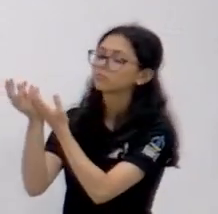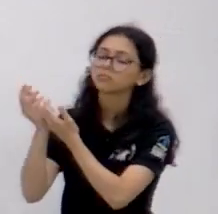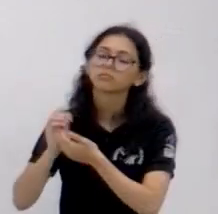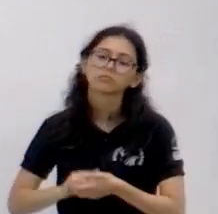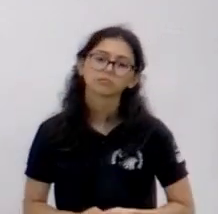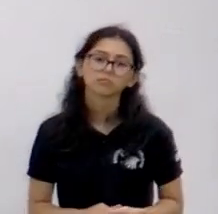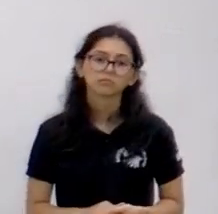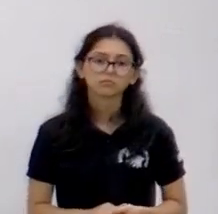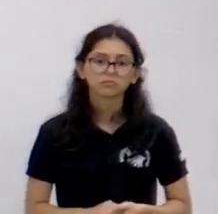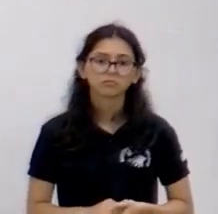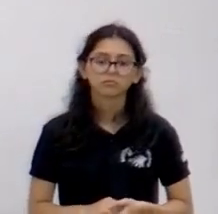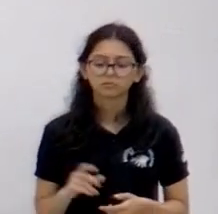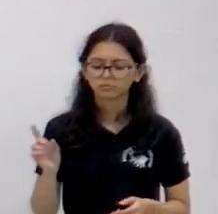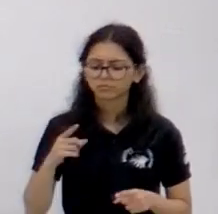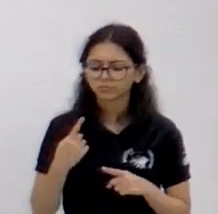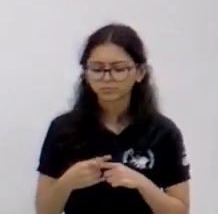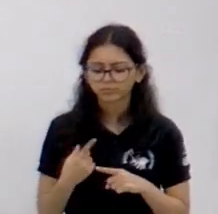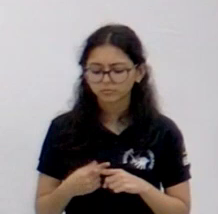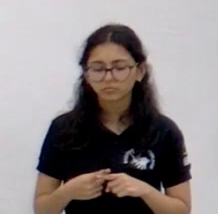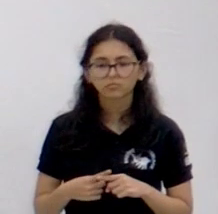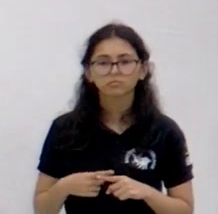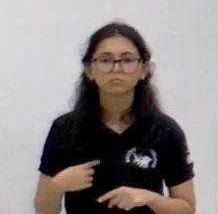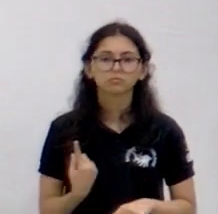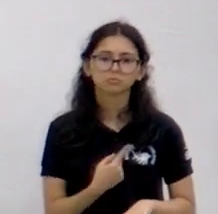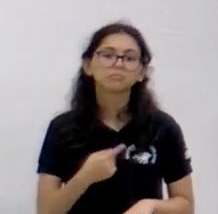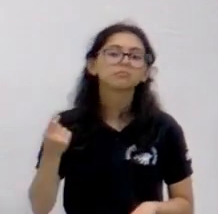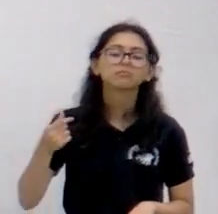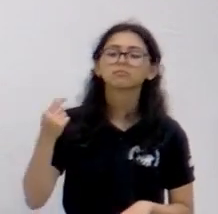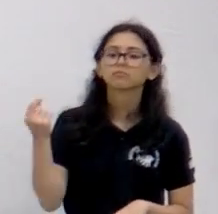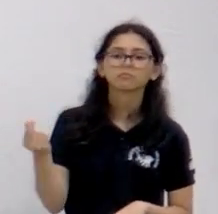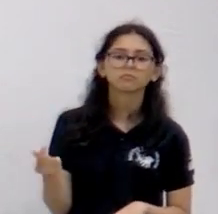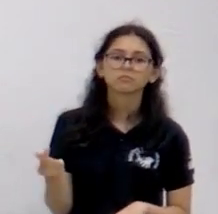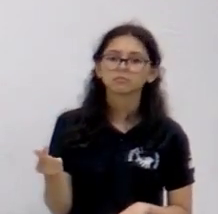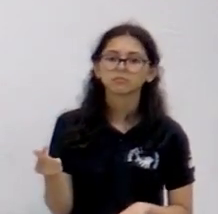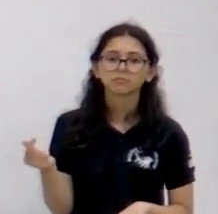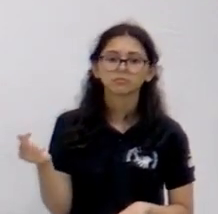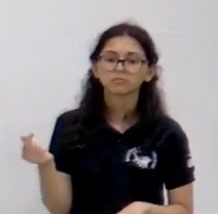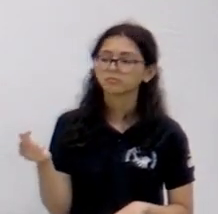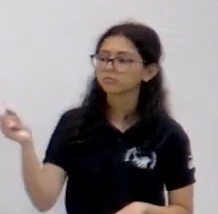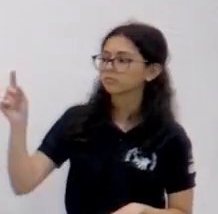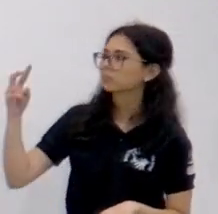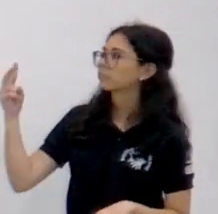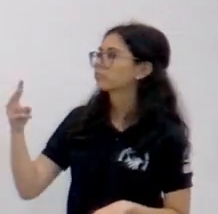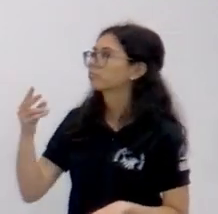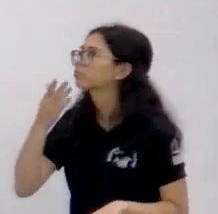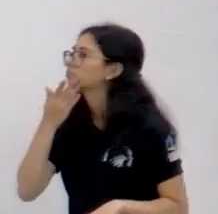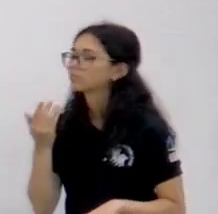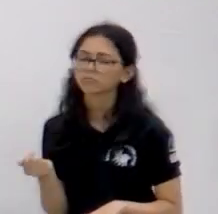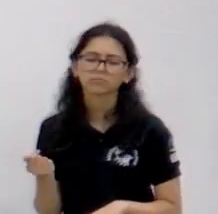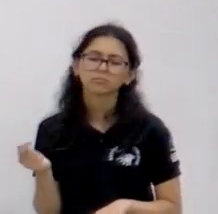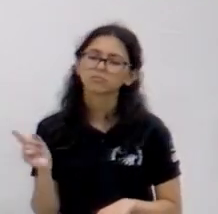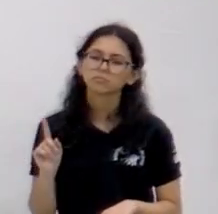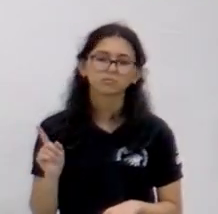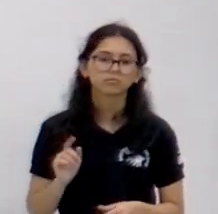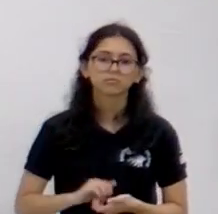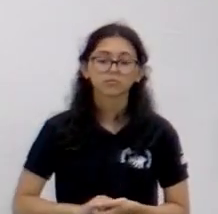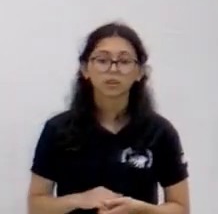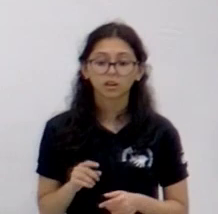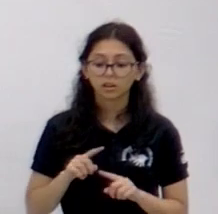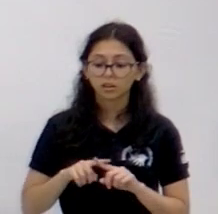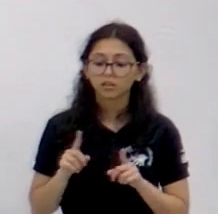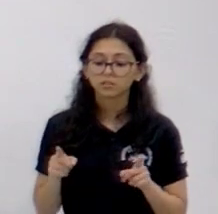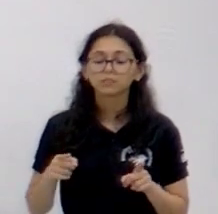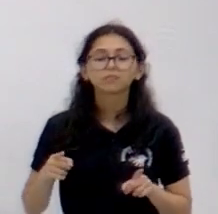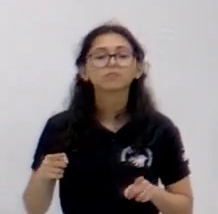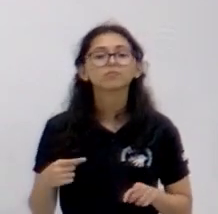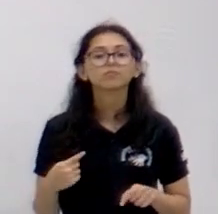bens que nós tornamos importantes para Deus, não. Nós não somos importantes por aquilo que temos, mas por aquilo que somos,